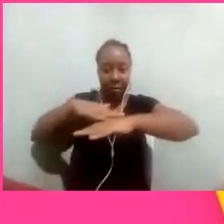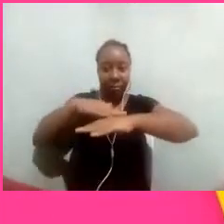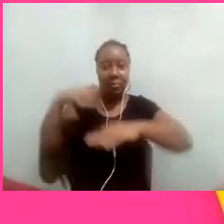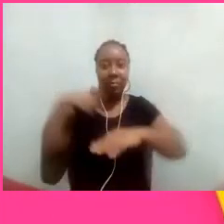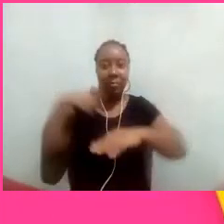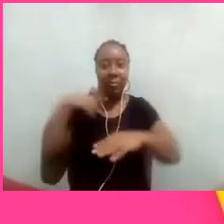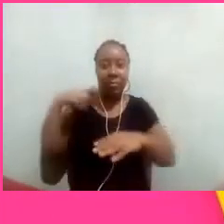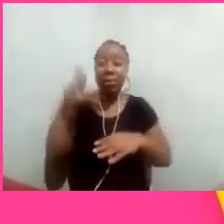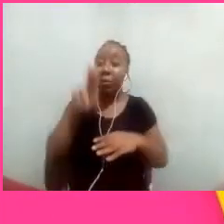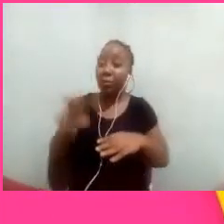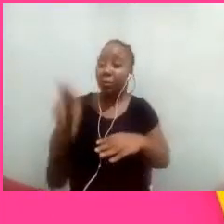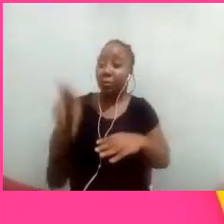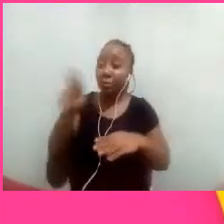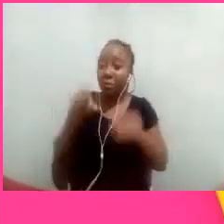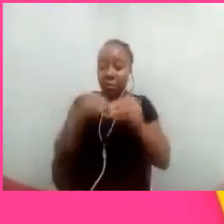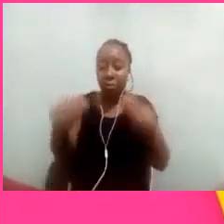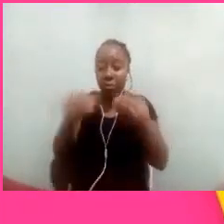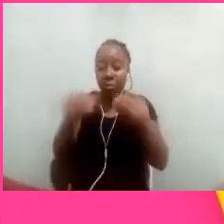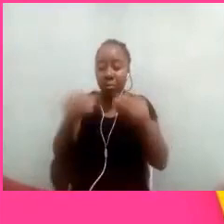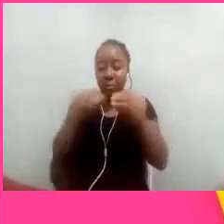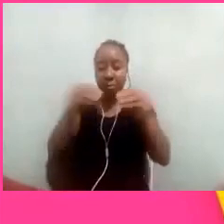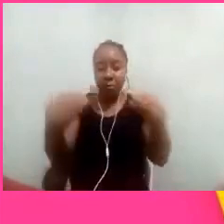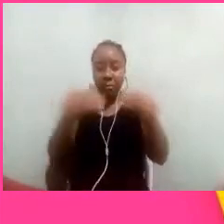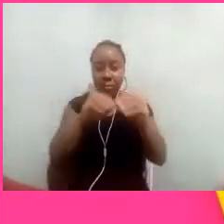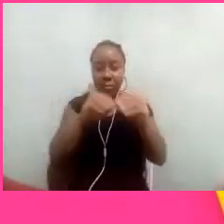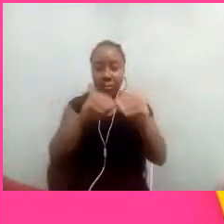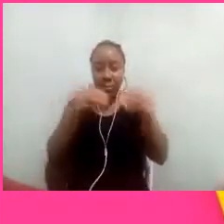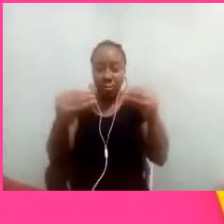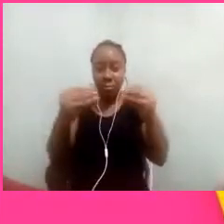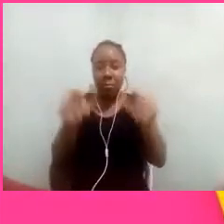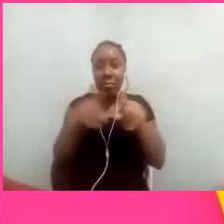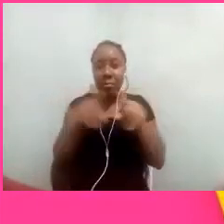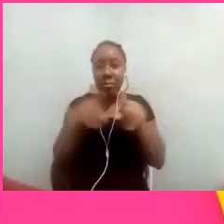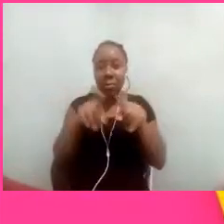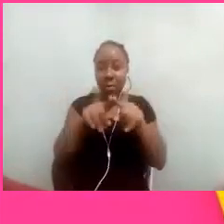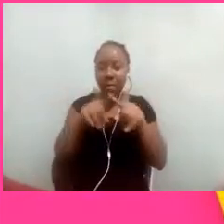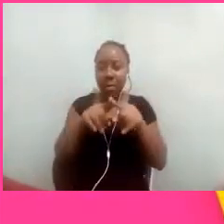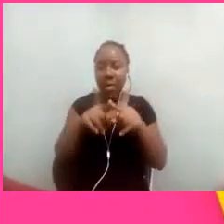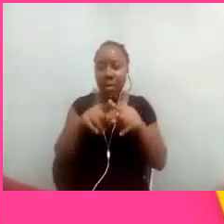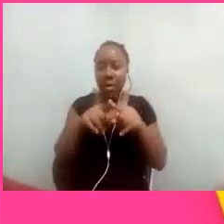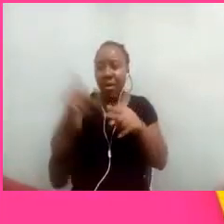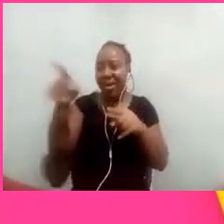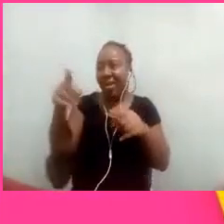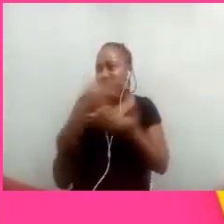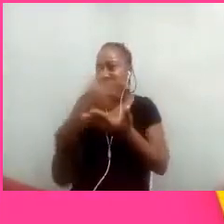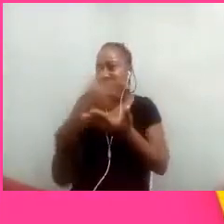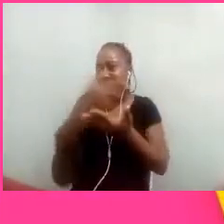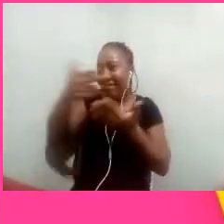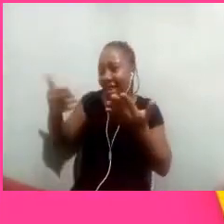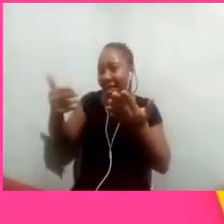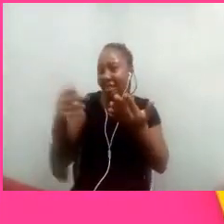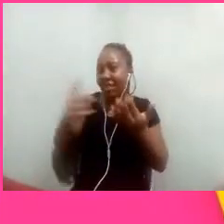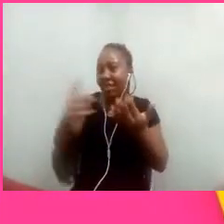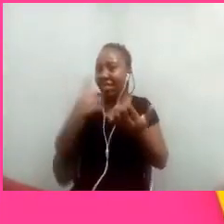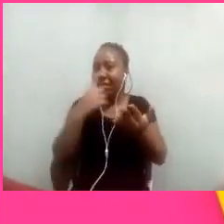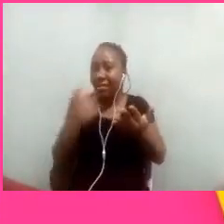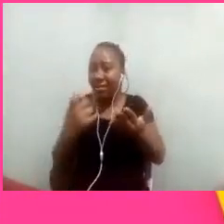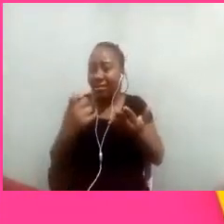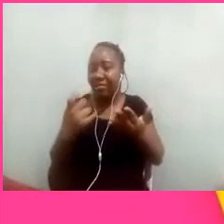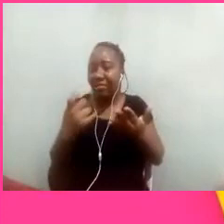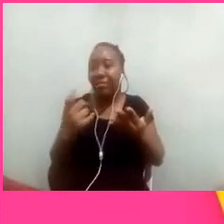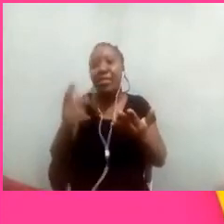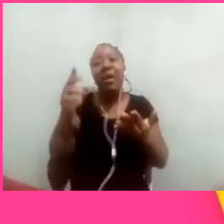usando dobradura. Dobradura e reciclagem de materiais como o rolo de